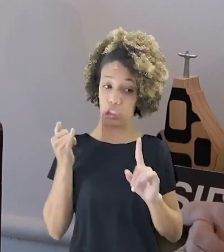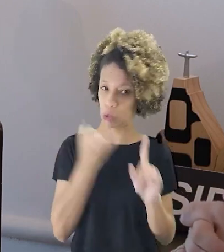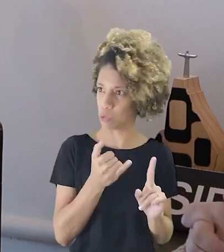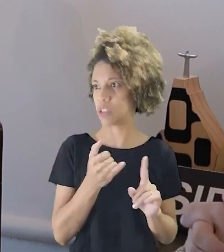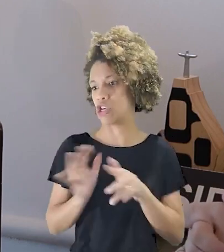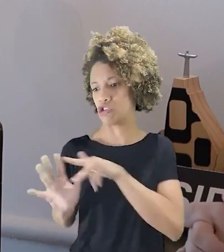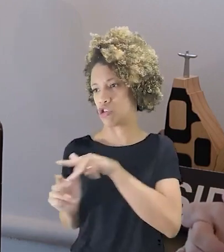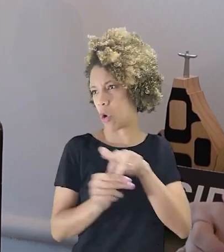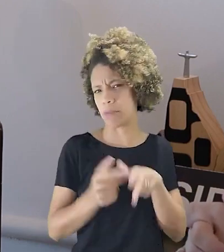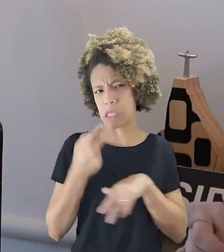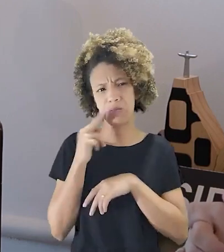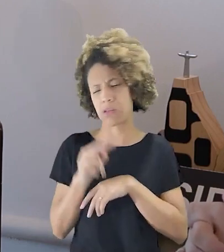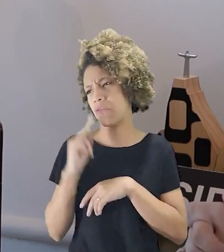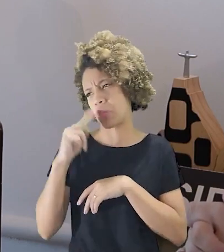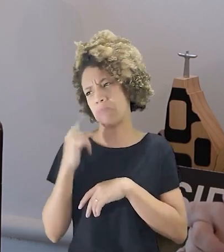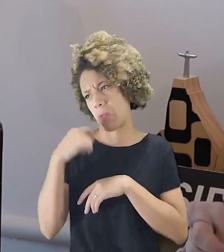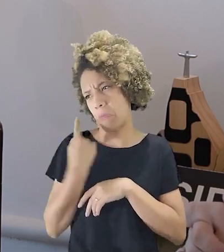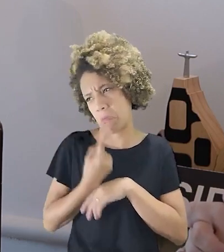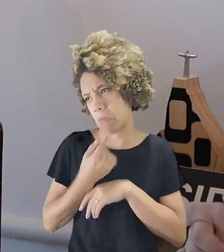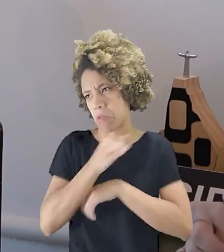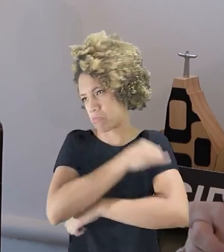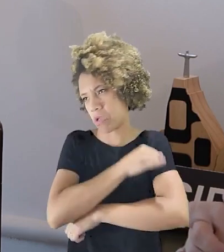você não vê hoje deputados do Rio de Janeiro...